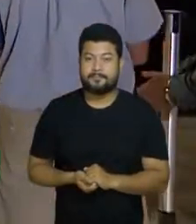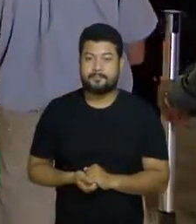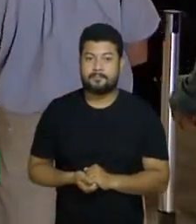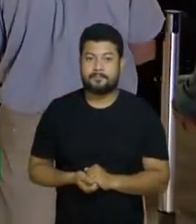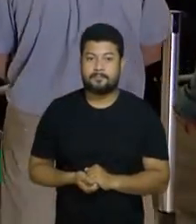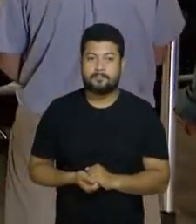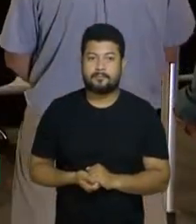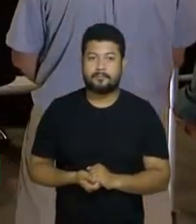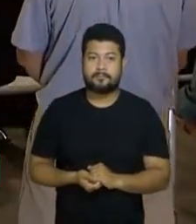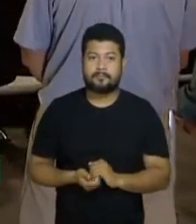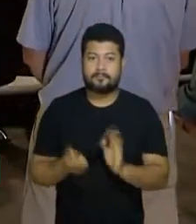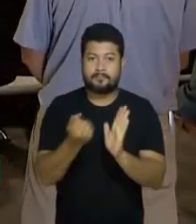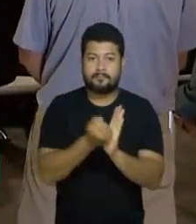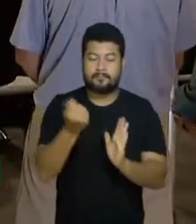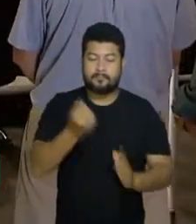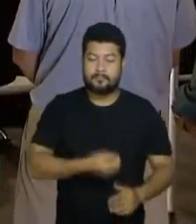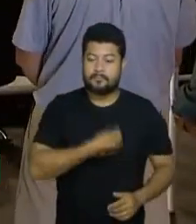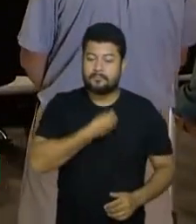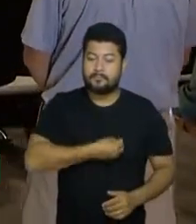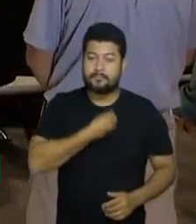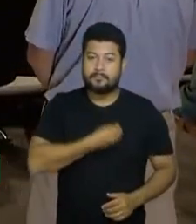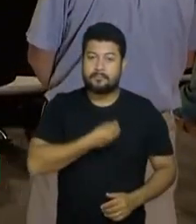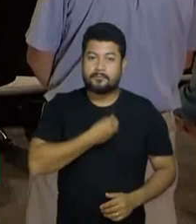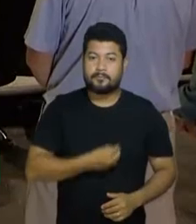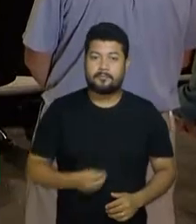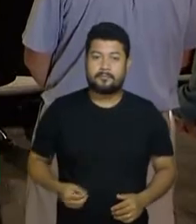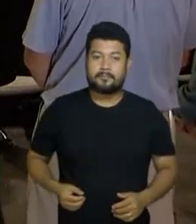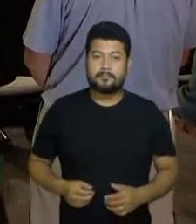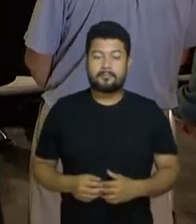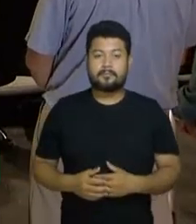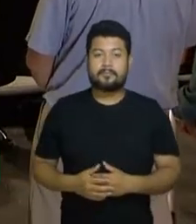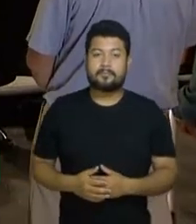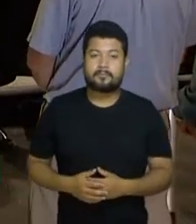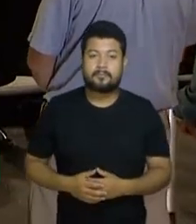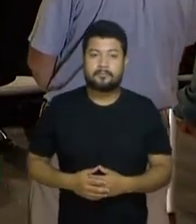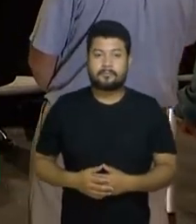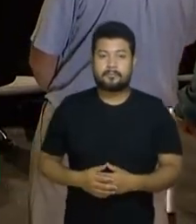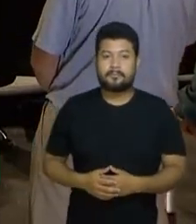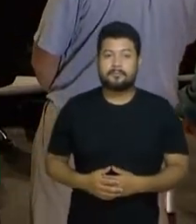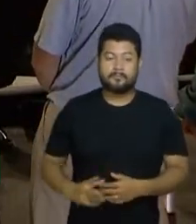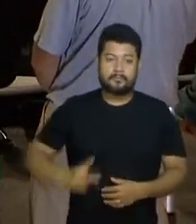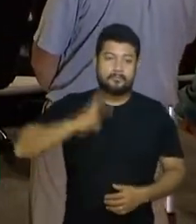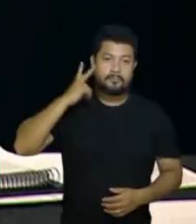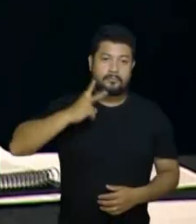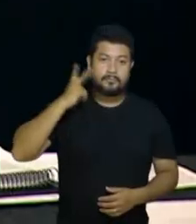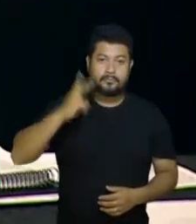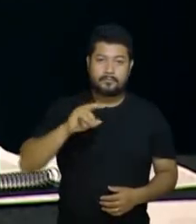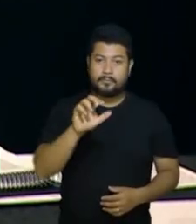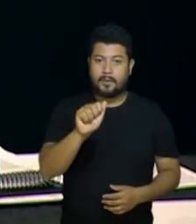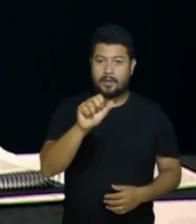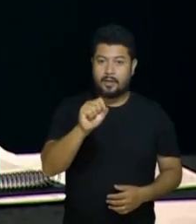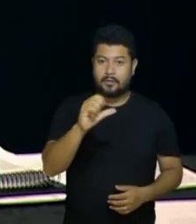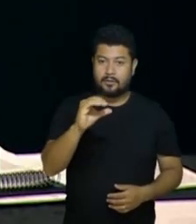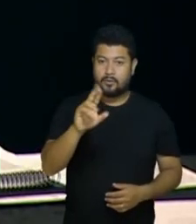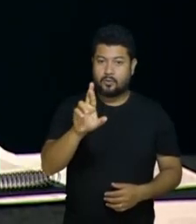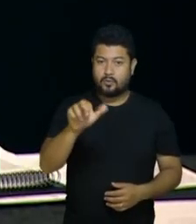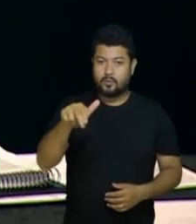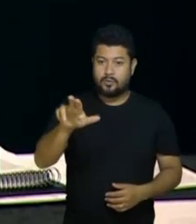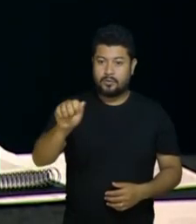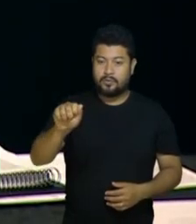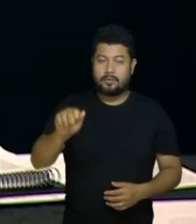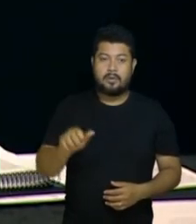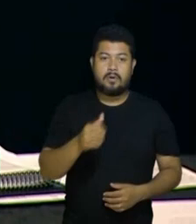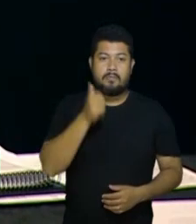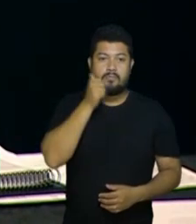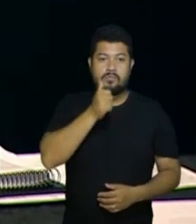Eu registro também com alegria as presenças da vereadora do município de Ascurra, Rosângela de